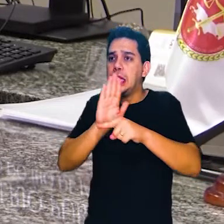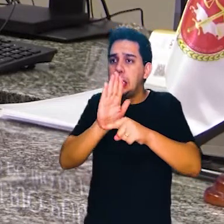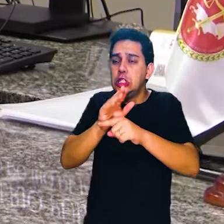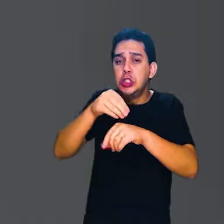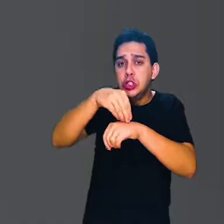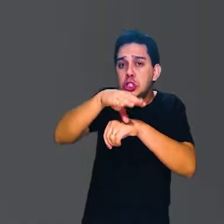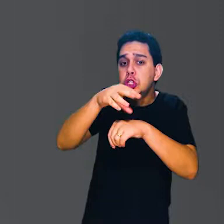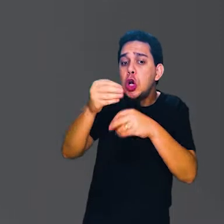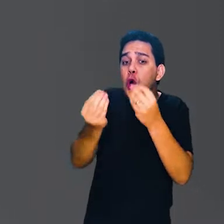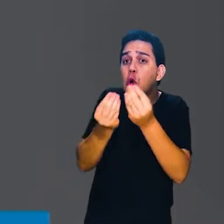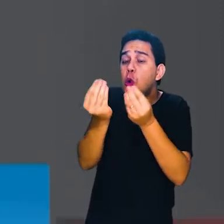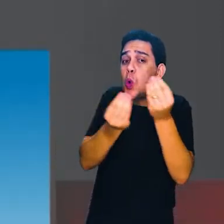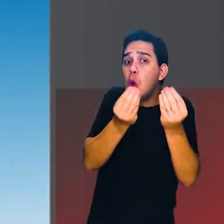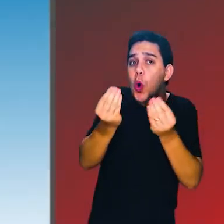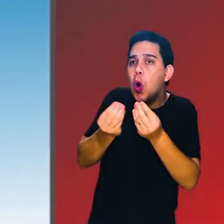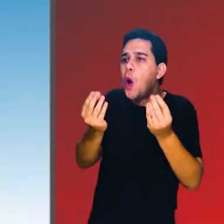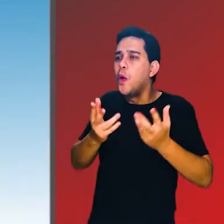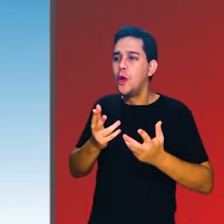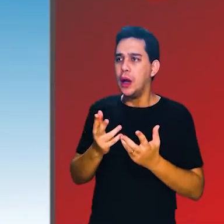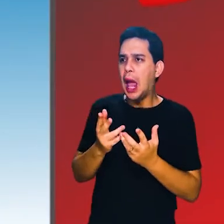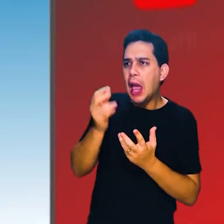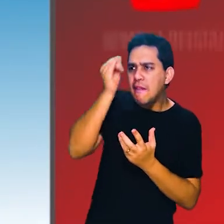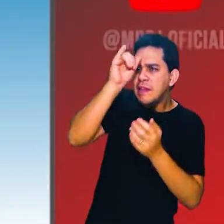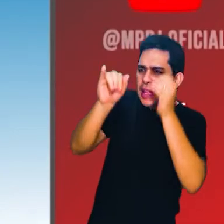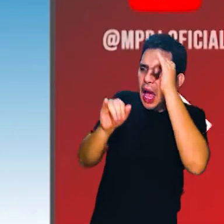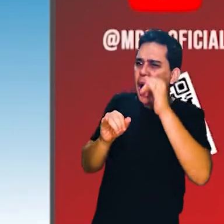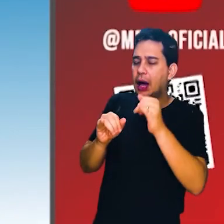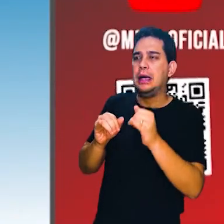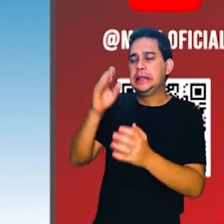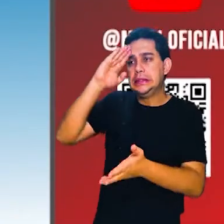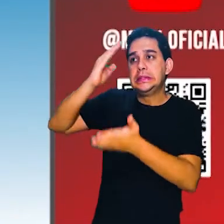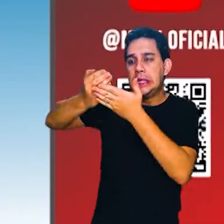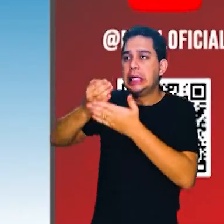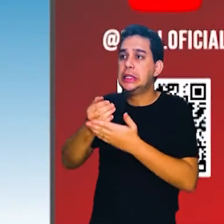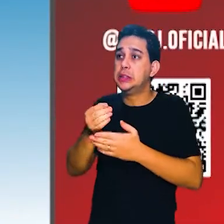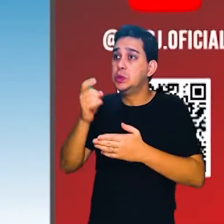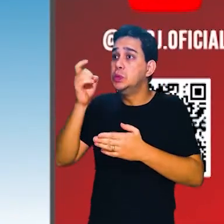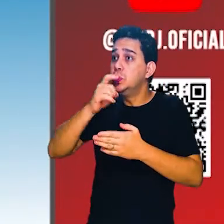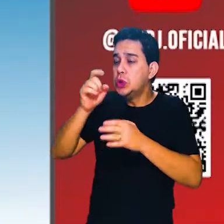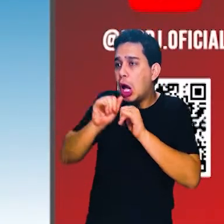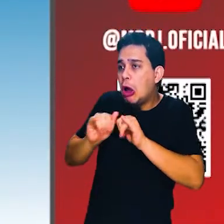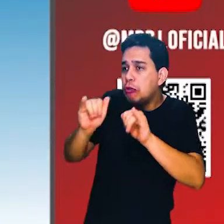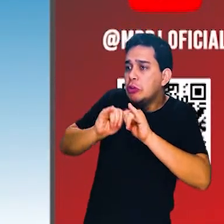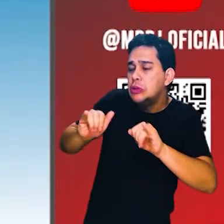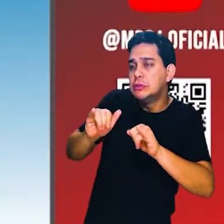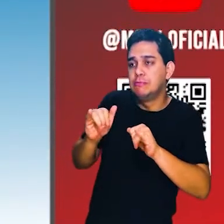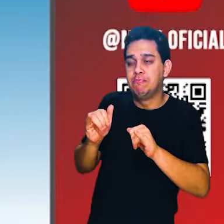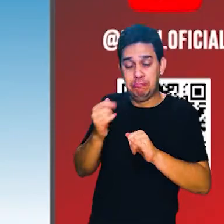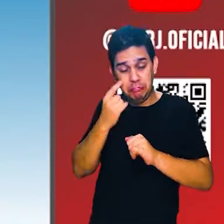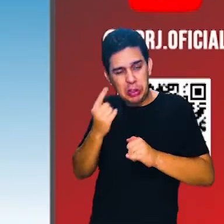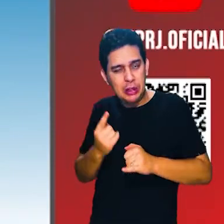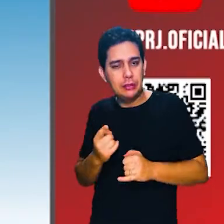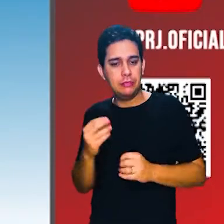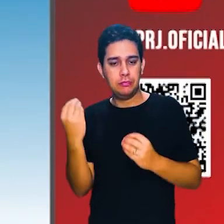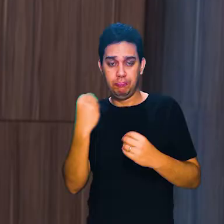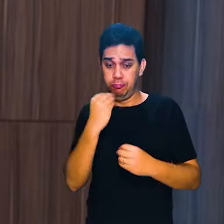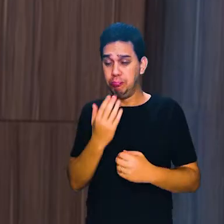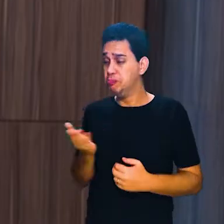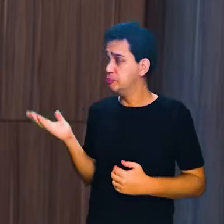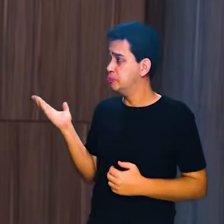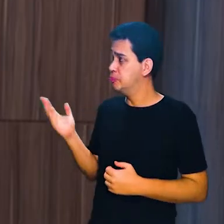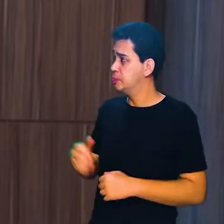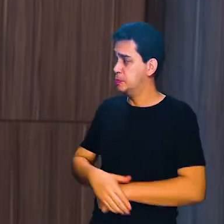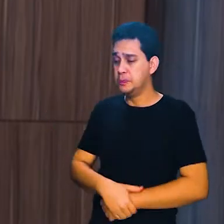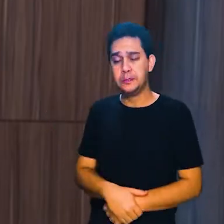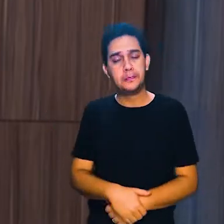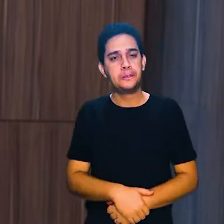competentes. Acompanhe as nossas redes sociais, que já estão veiculando os posts dessa nossa campanha. E